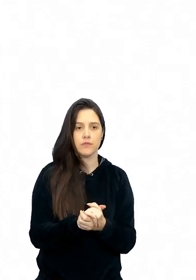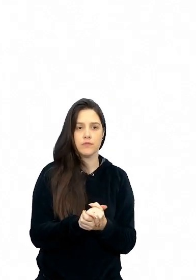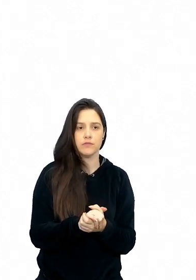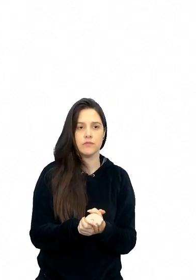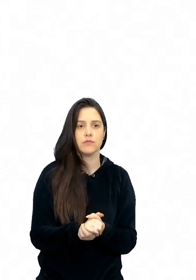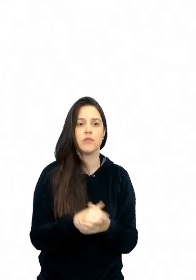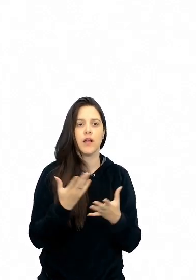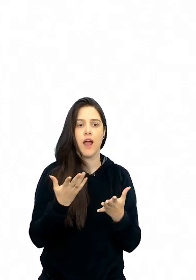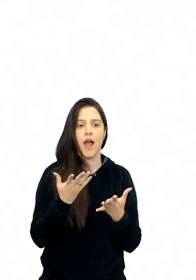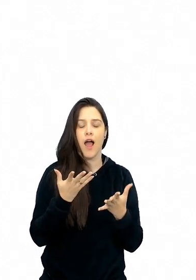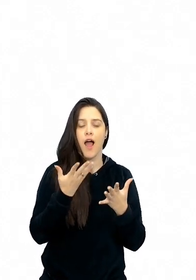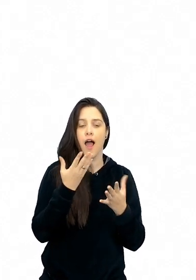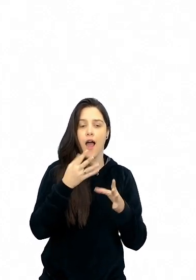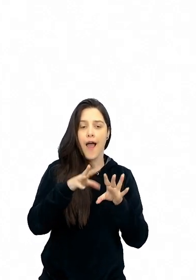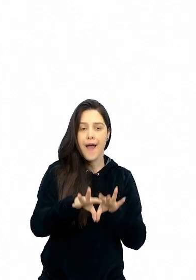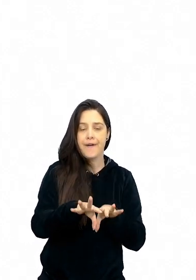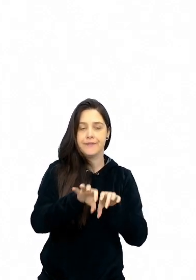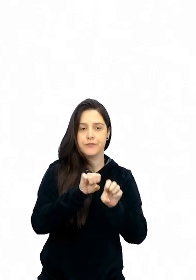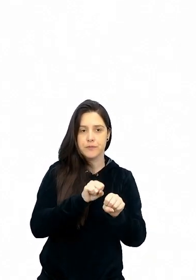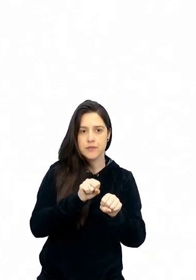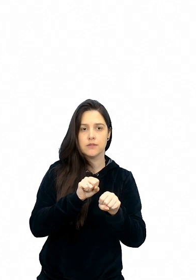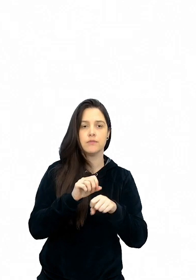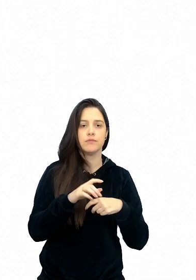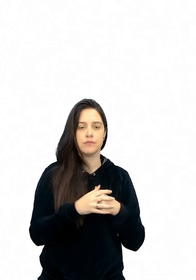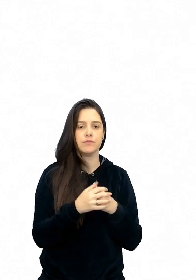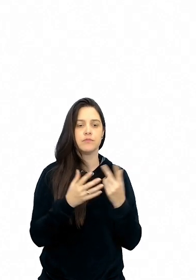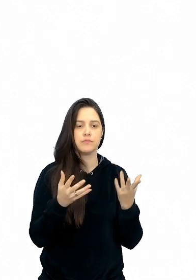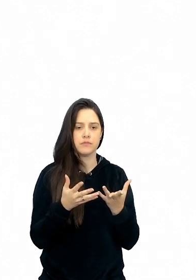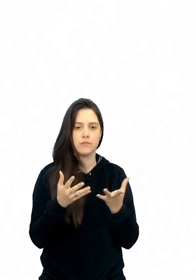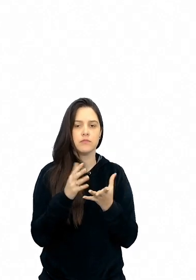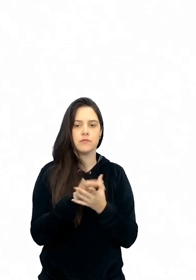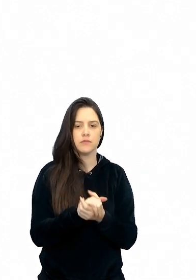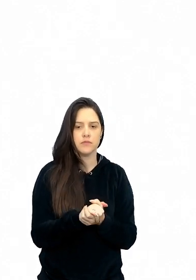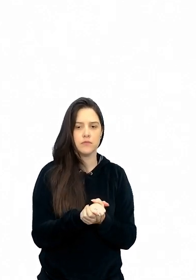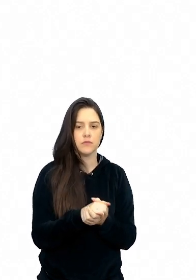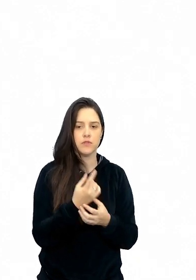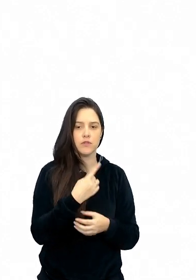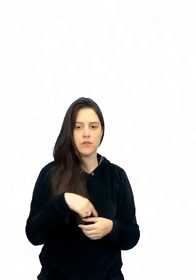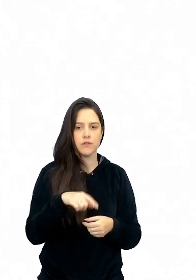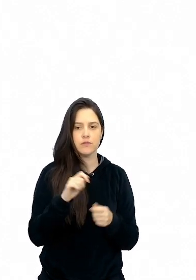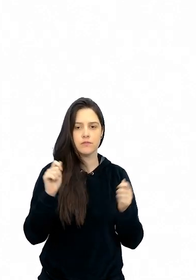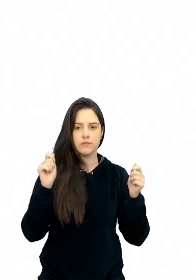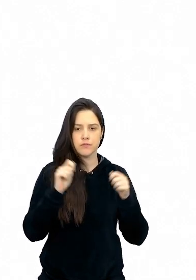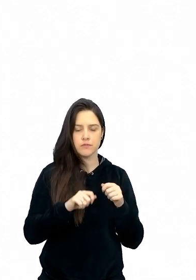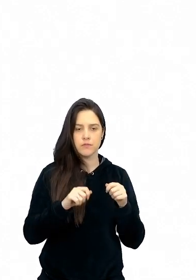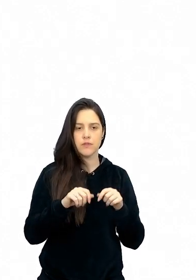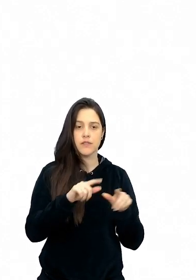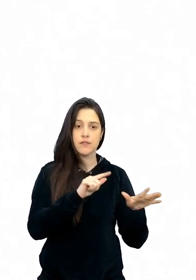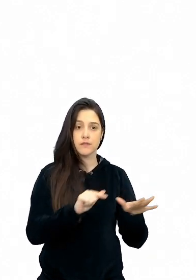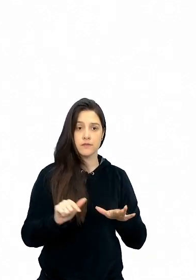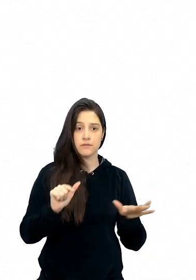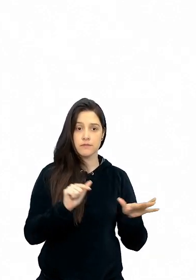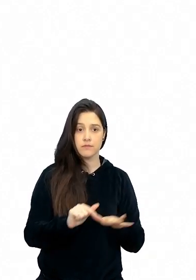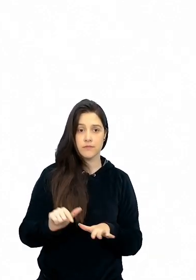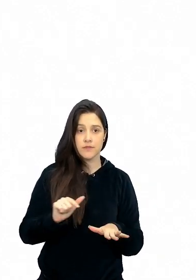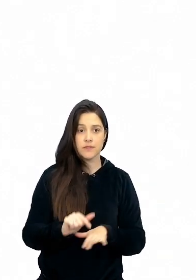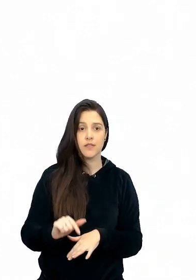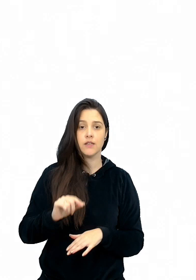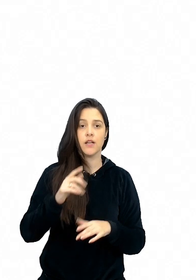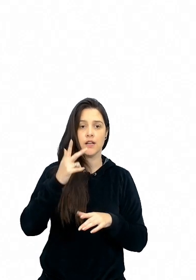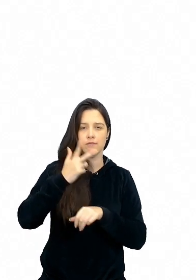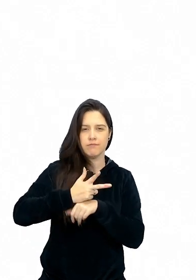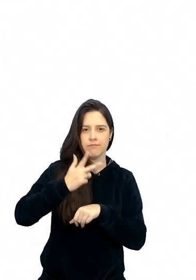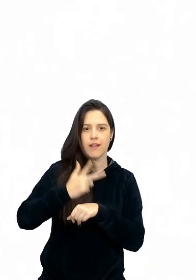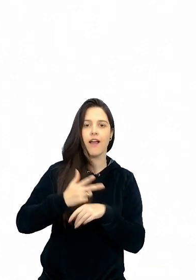a formação da recuperação e aprofundamento, né? Nós estamos na semana B, tá?